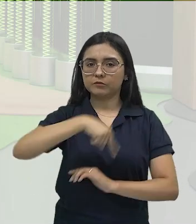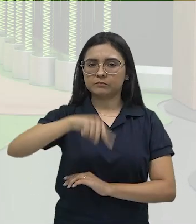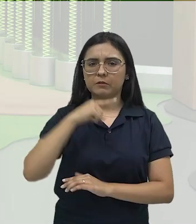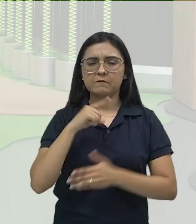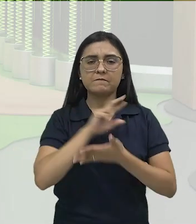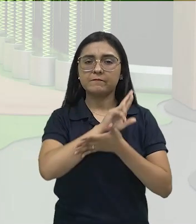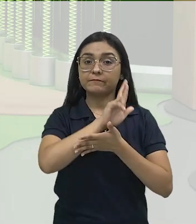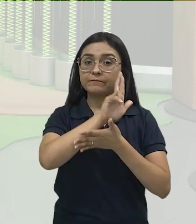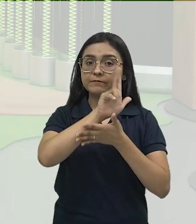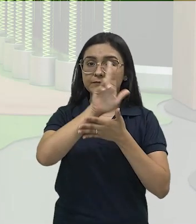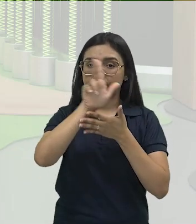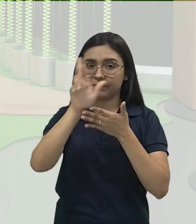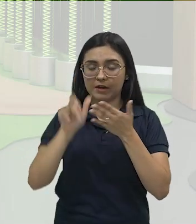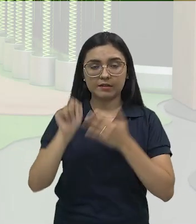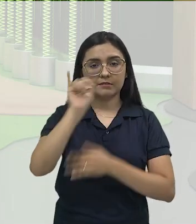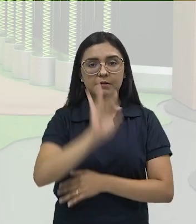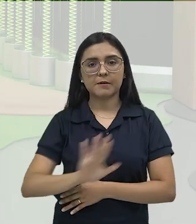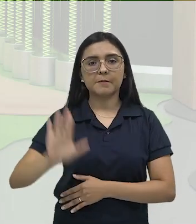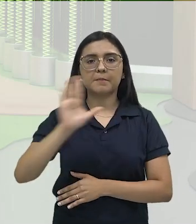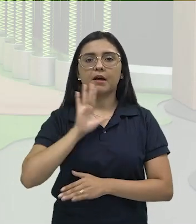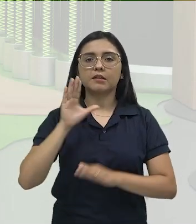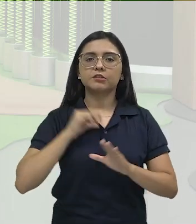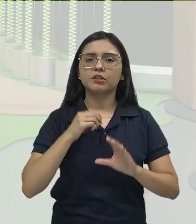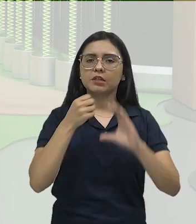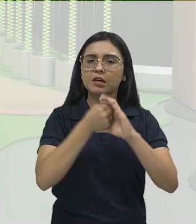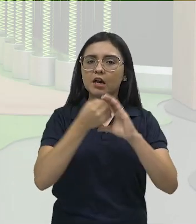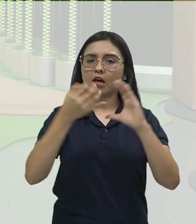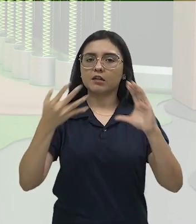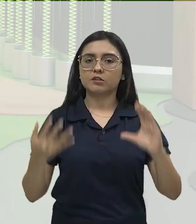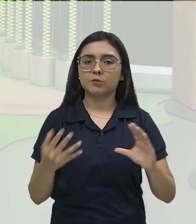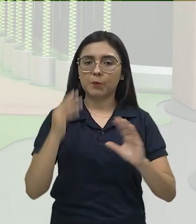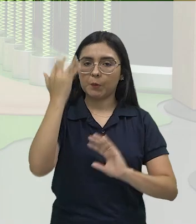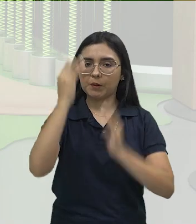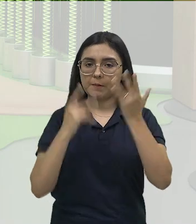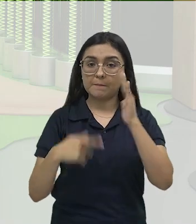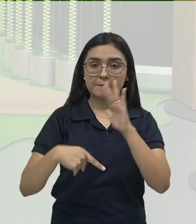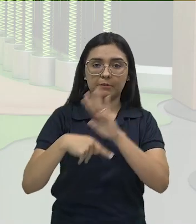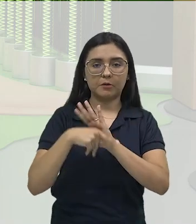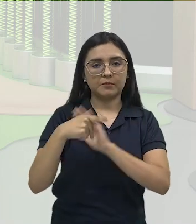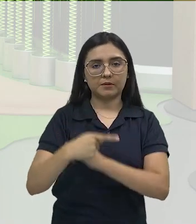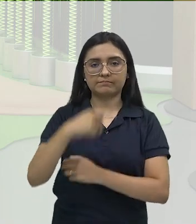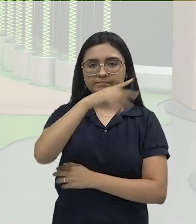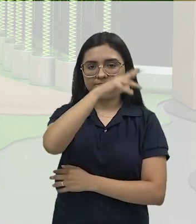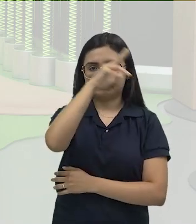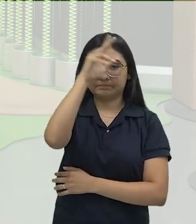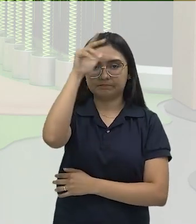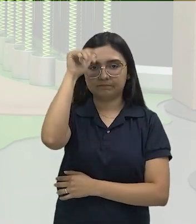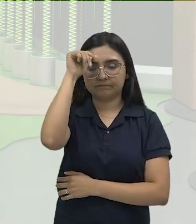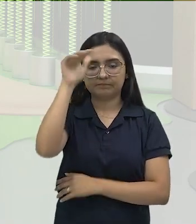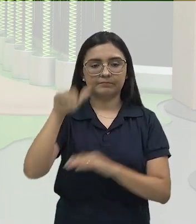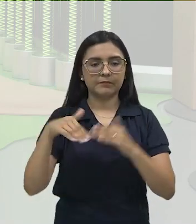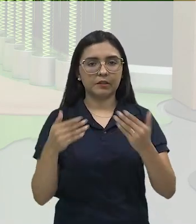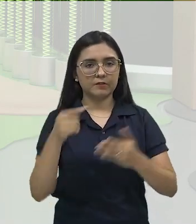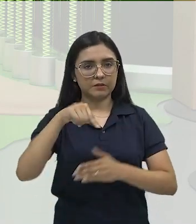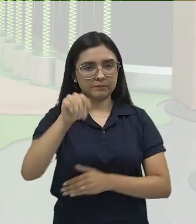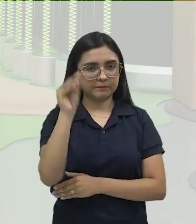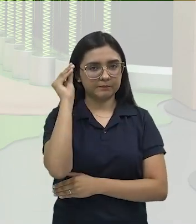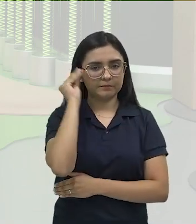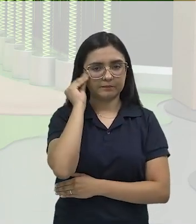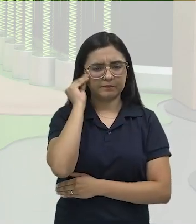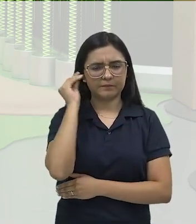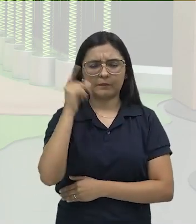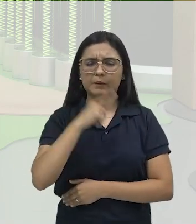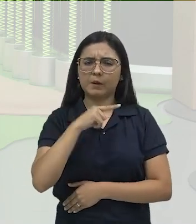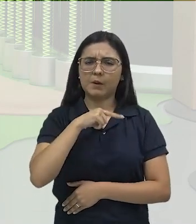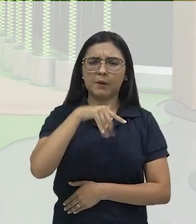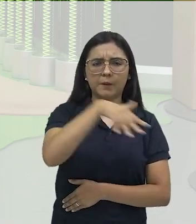várias imagens que caracterizam o clima da nossa região. Então vocês podem observar que nós somos cercados